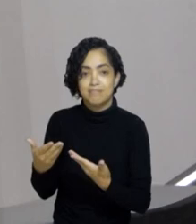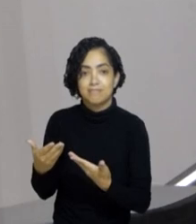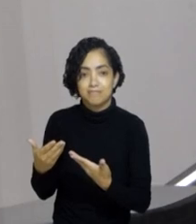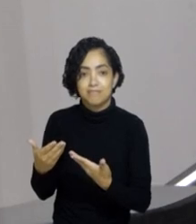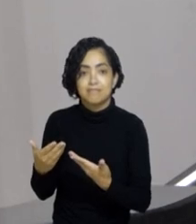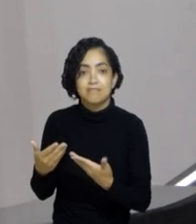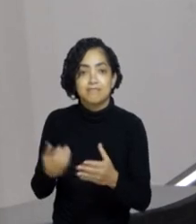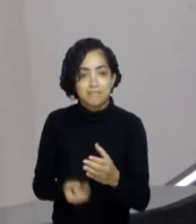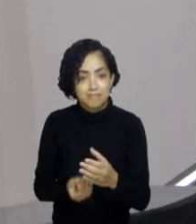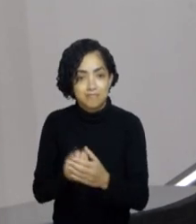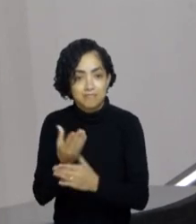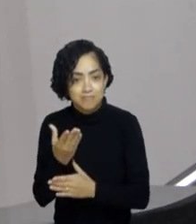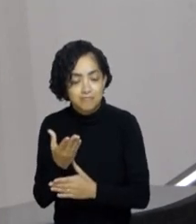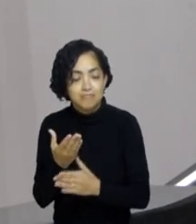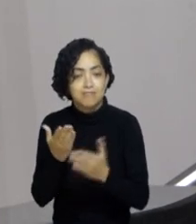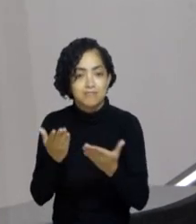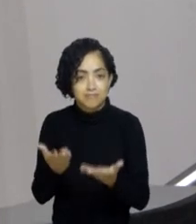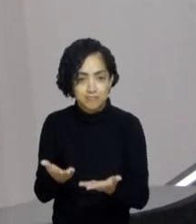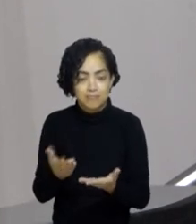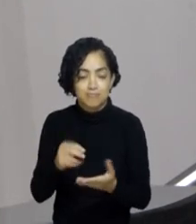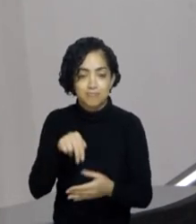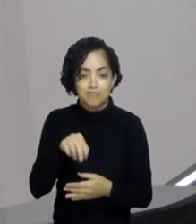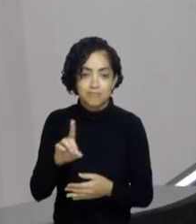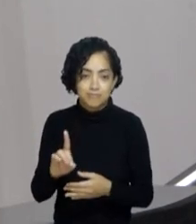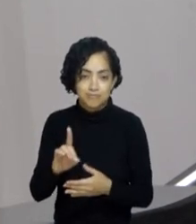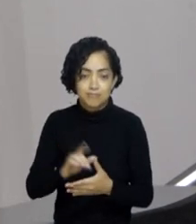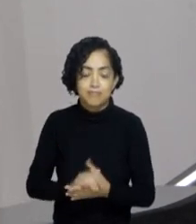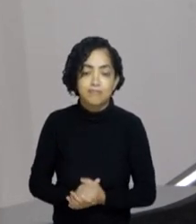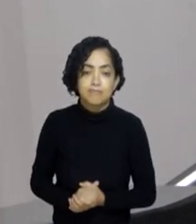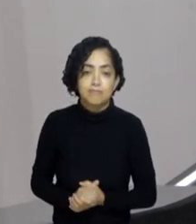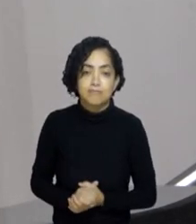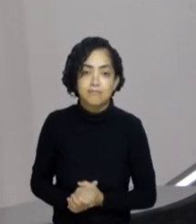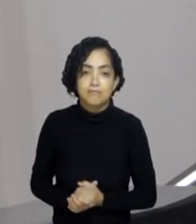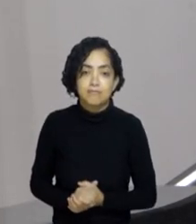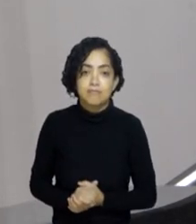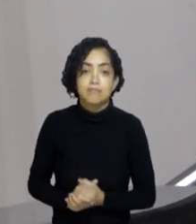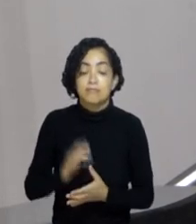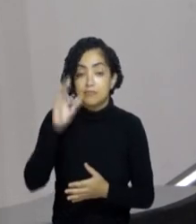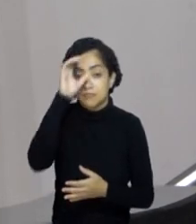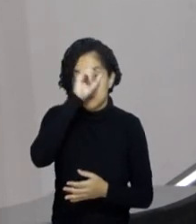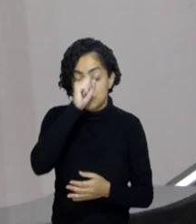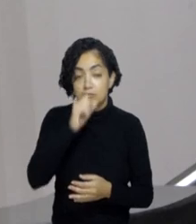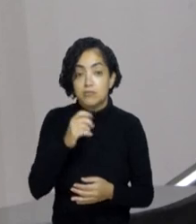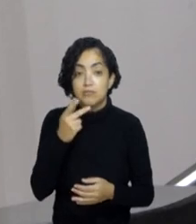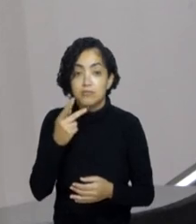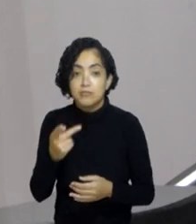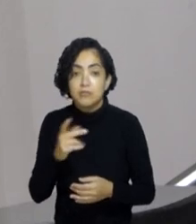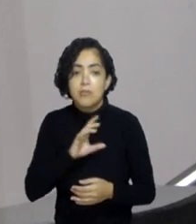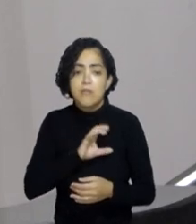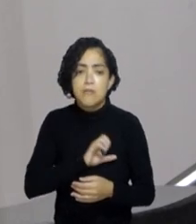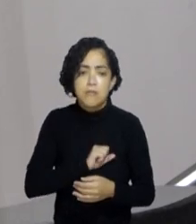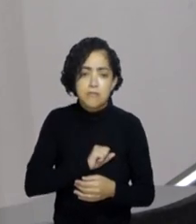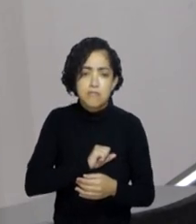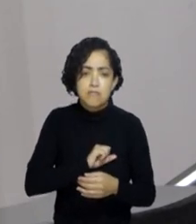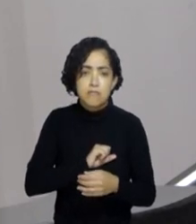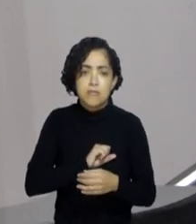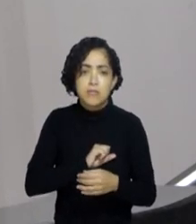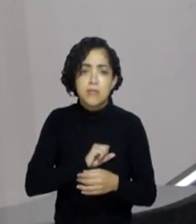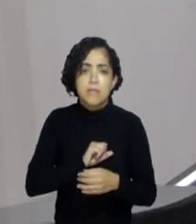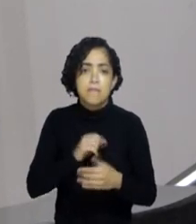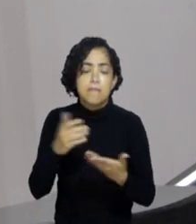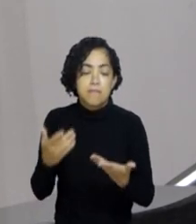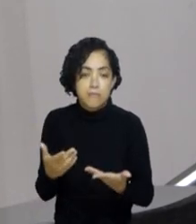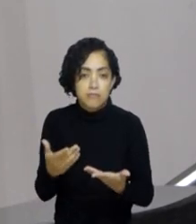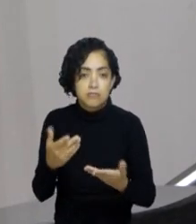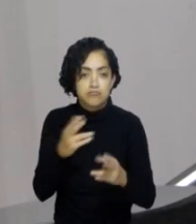fundador emérito do Grupo ND. Nos atrevemos a dizer que ninguém ama mais Santa Catarina do que nós. Nossa